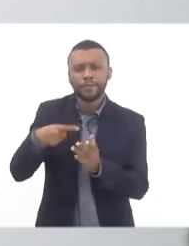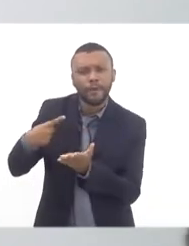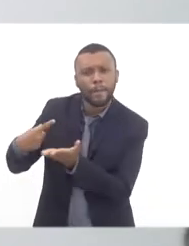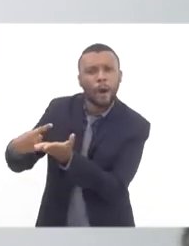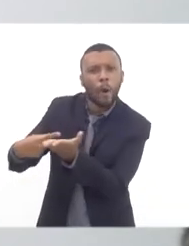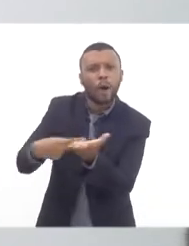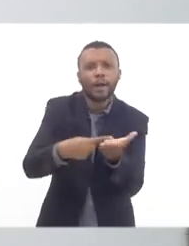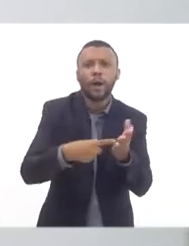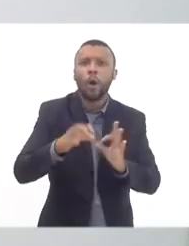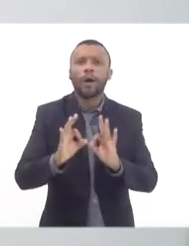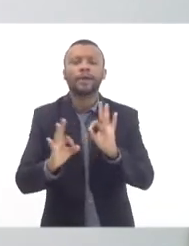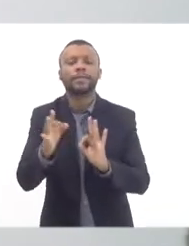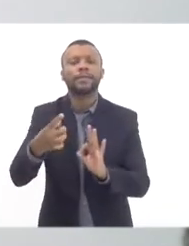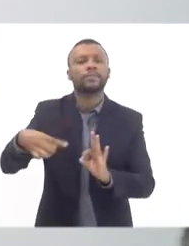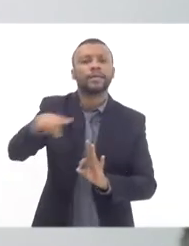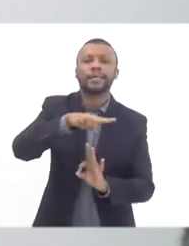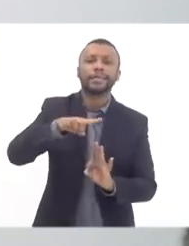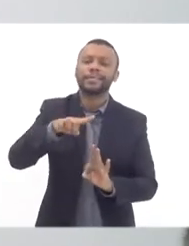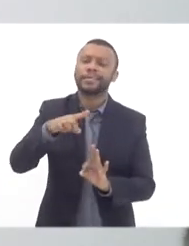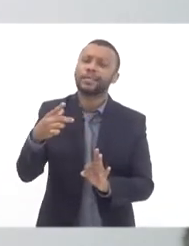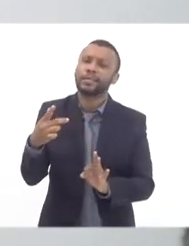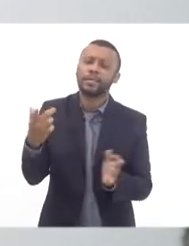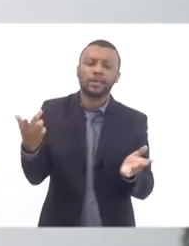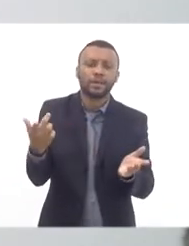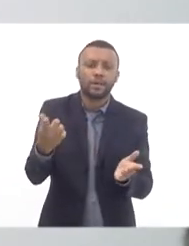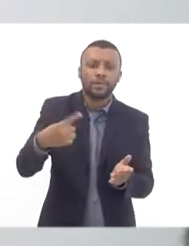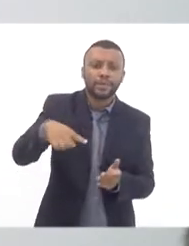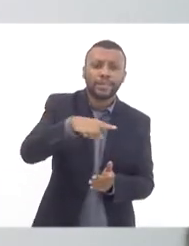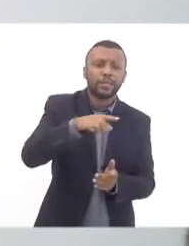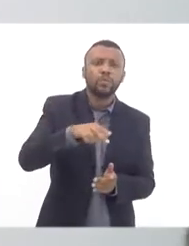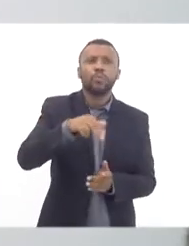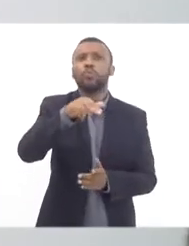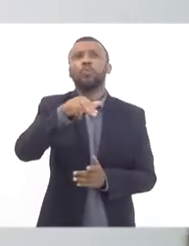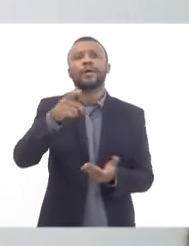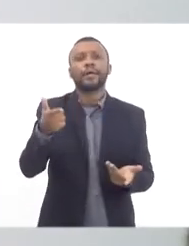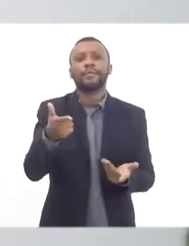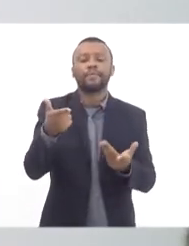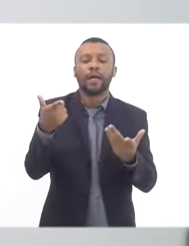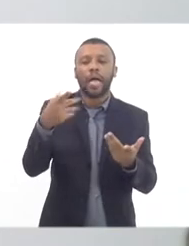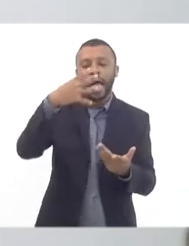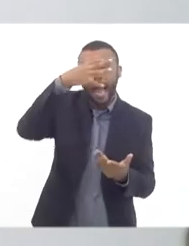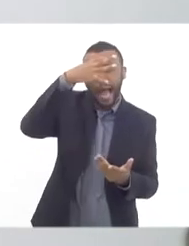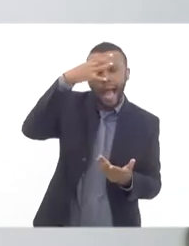vocês, que não deve em nenhum momento se descuidar